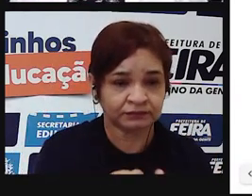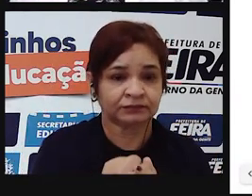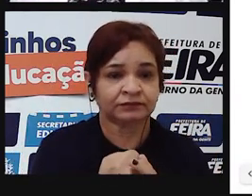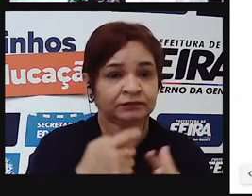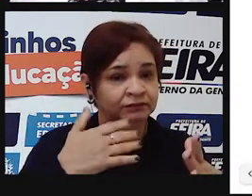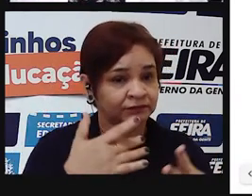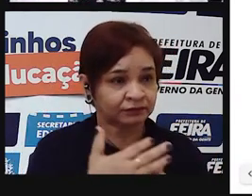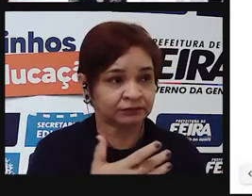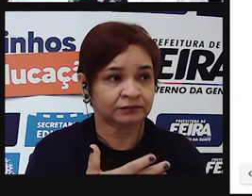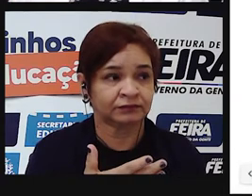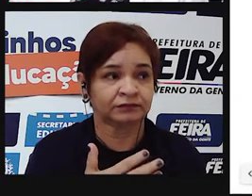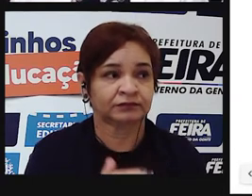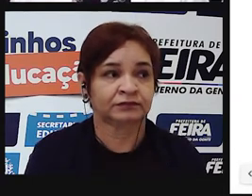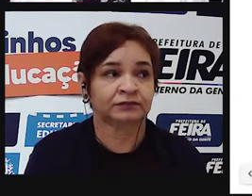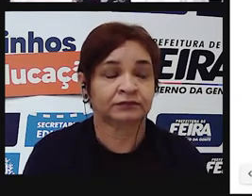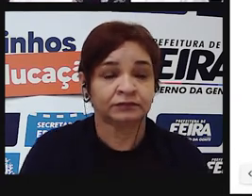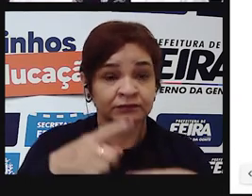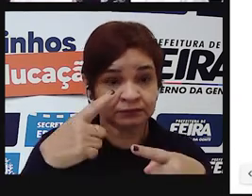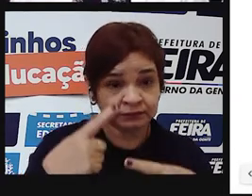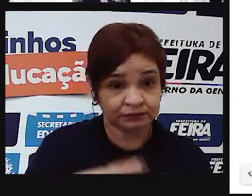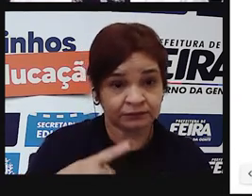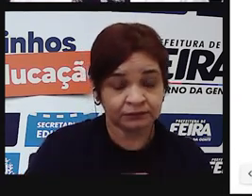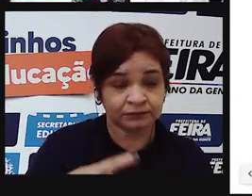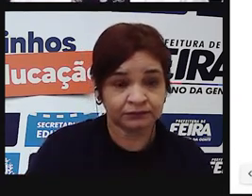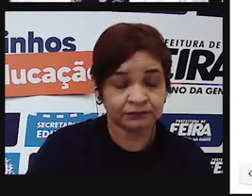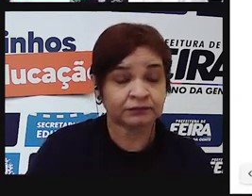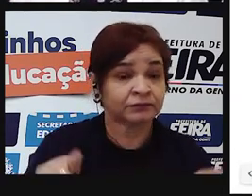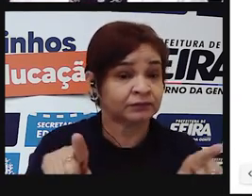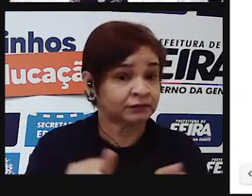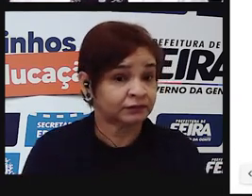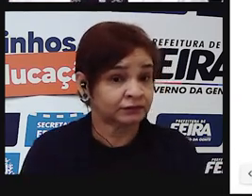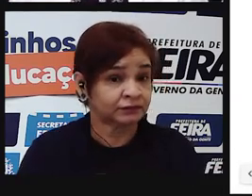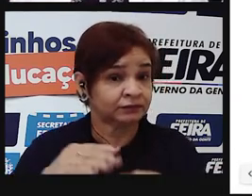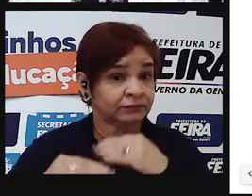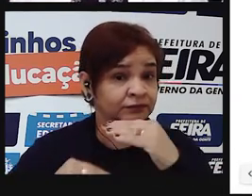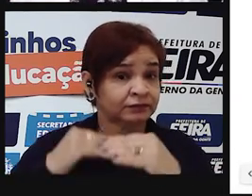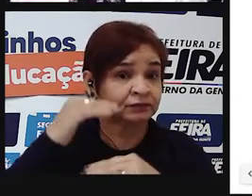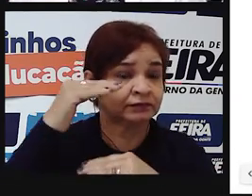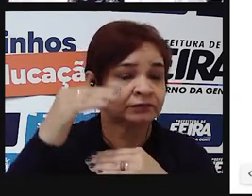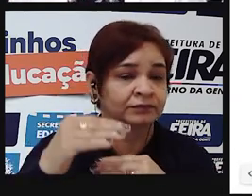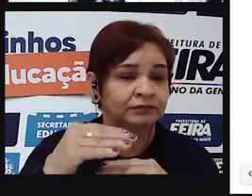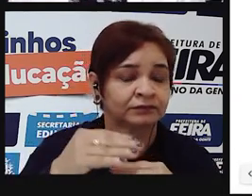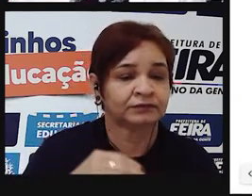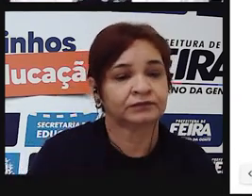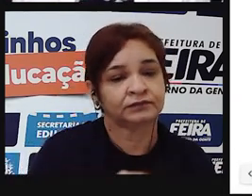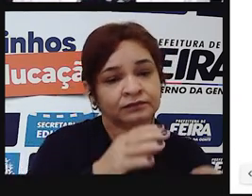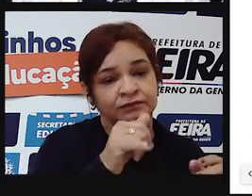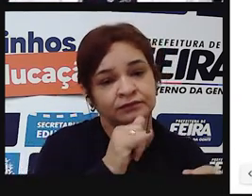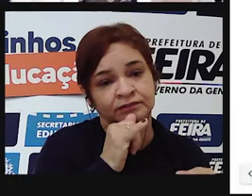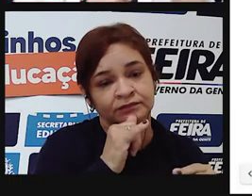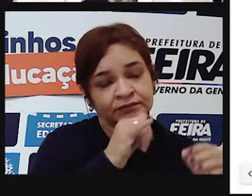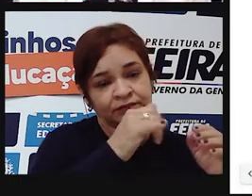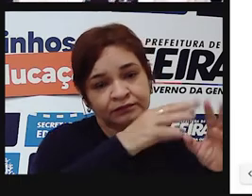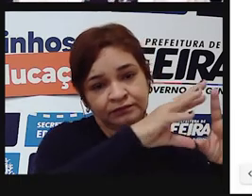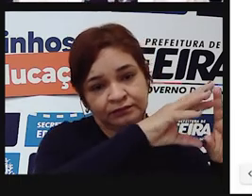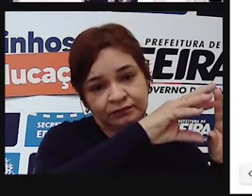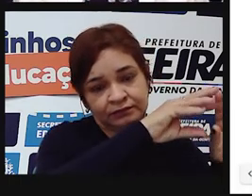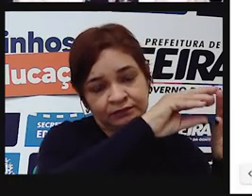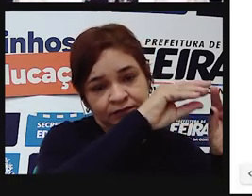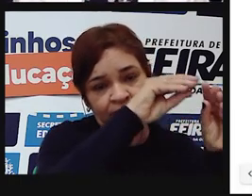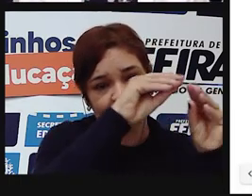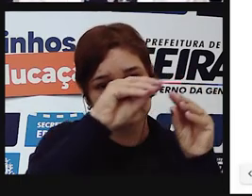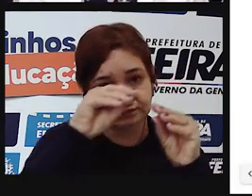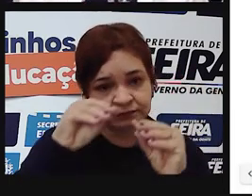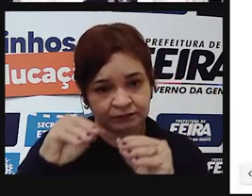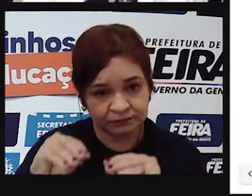daquela cidade, porque isso leva também a um processo que a gente chama de migração, que é a saída